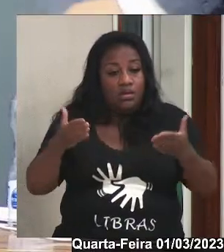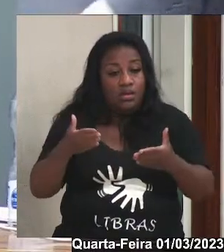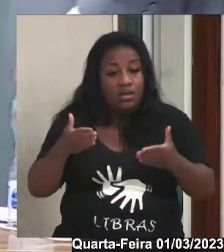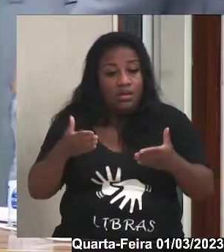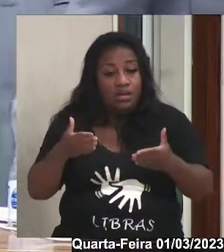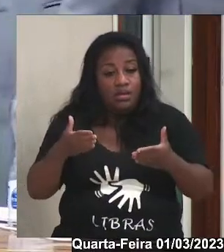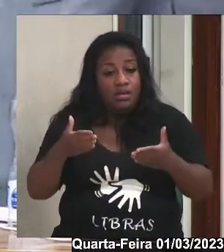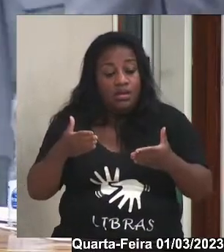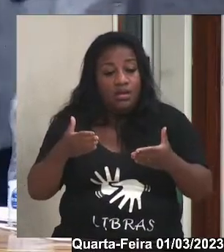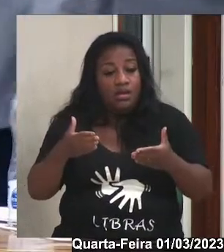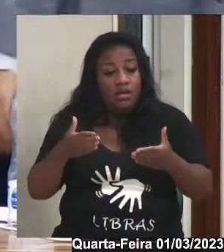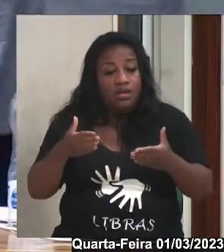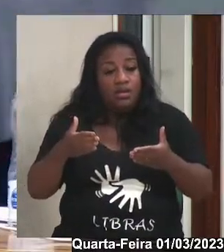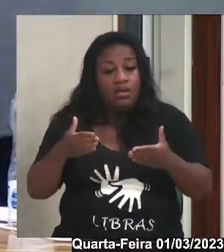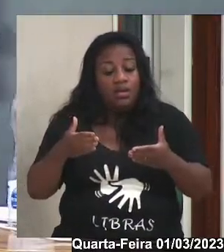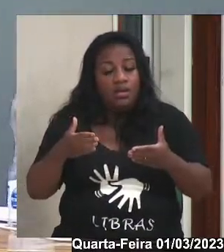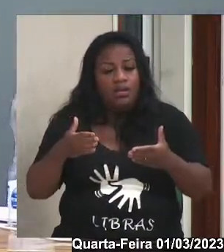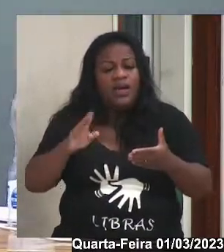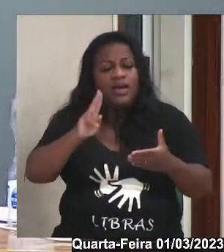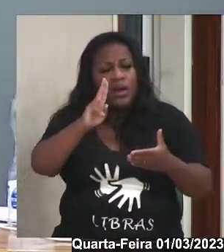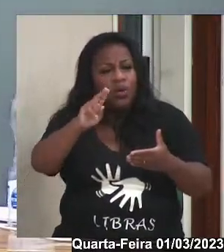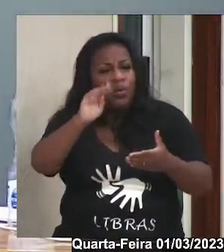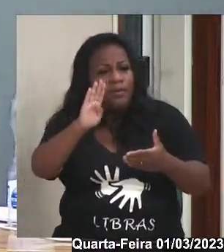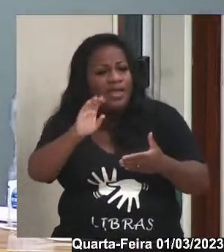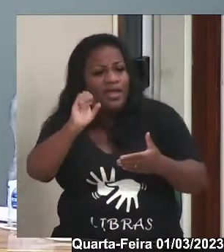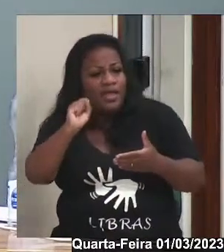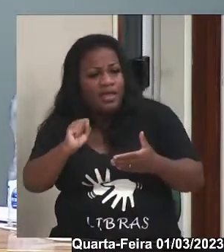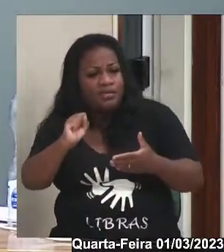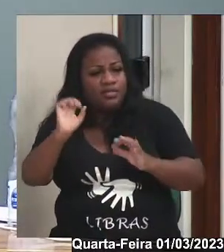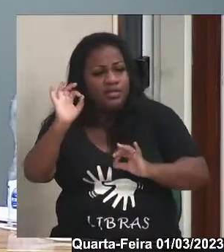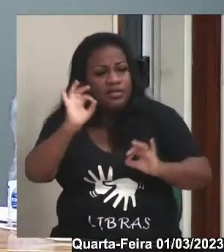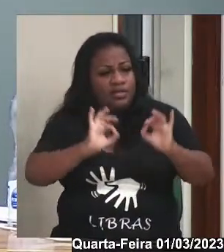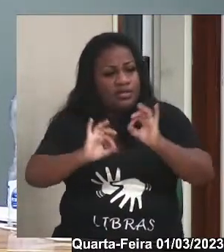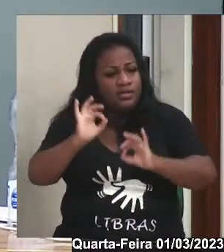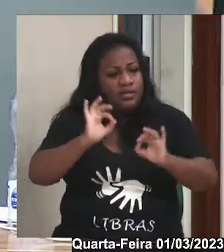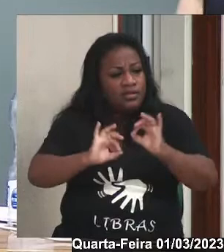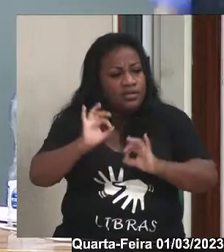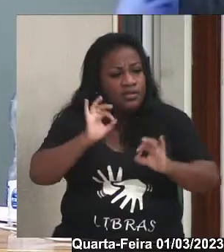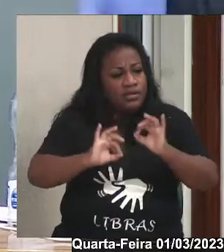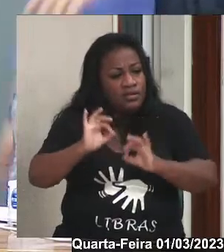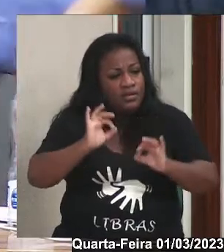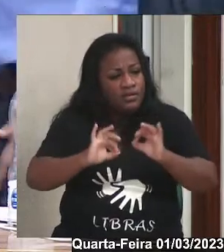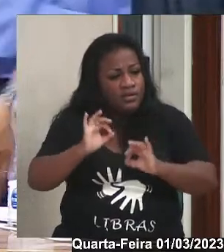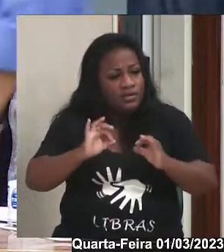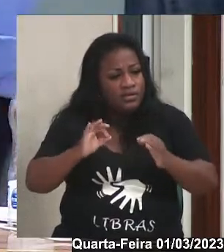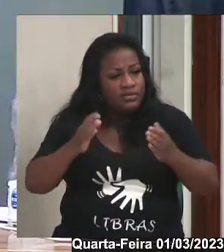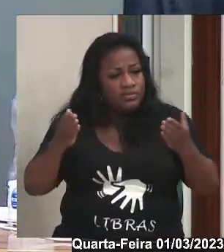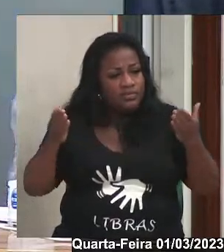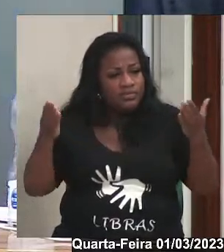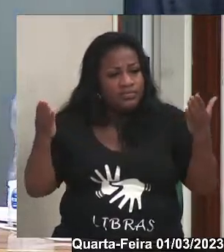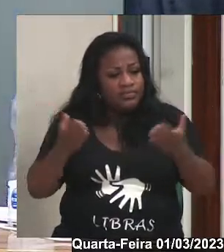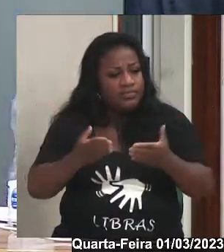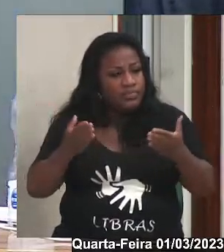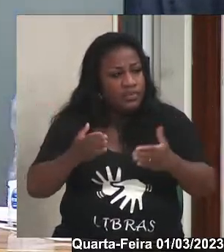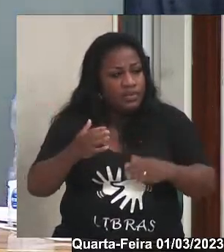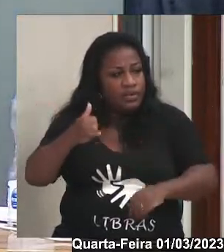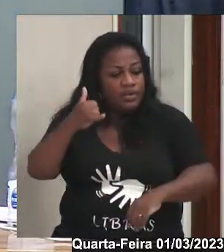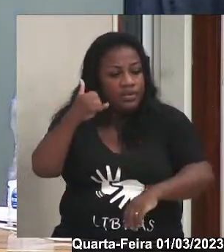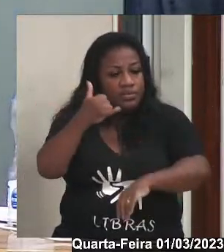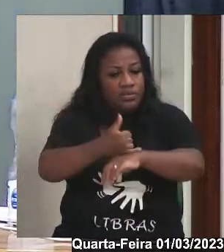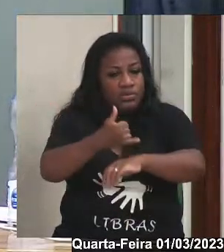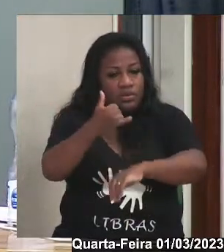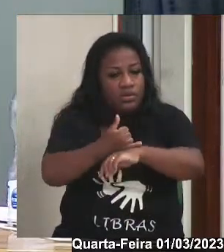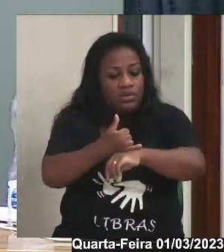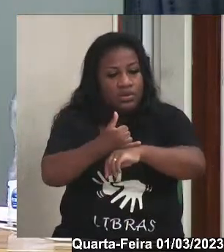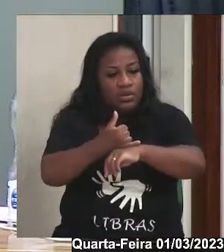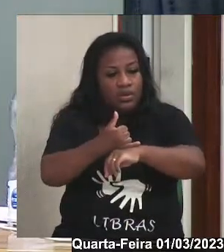que promova a implantação pelas UBS técnicas de acupuntura. Indicação número 13/2023. Indica ao chefe do